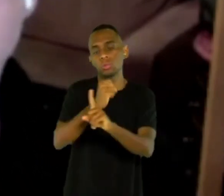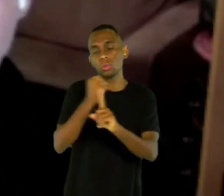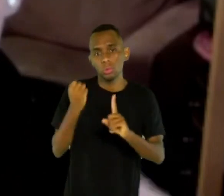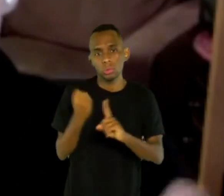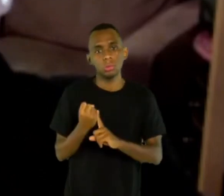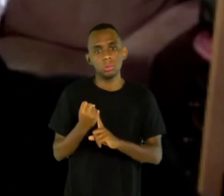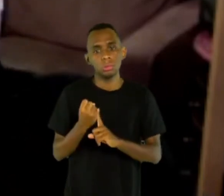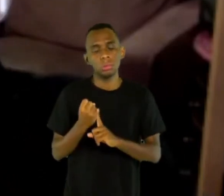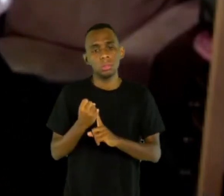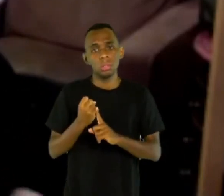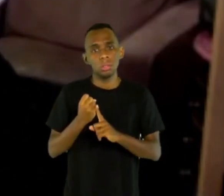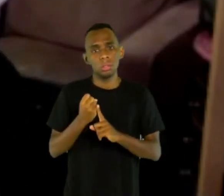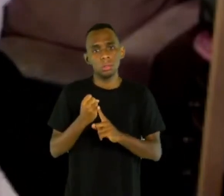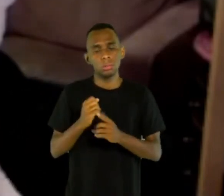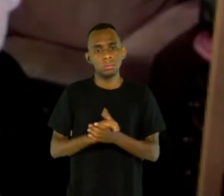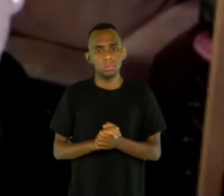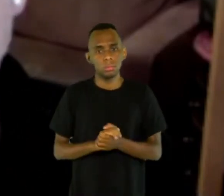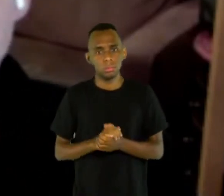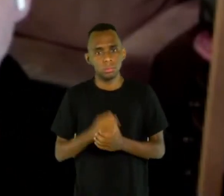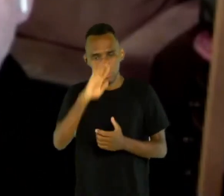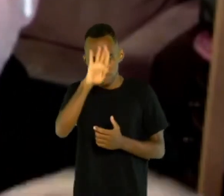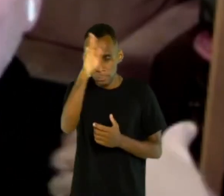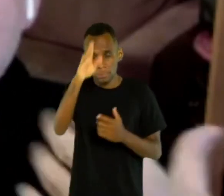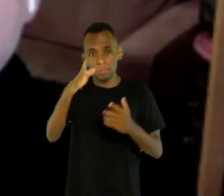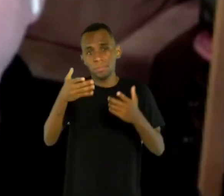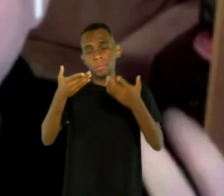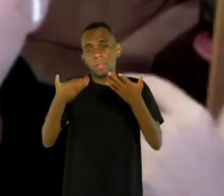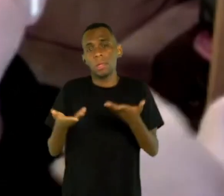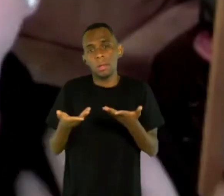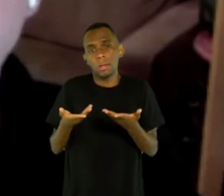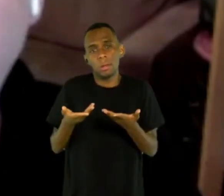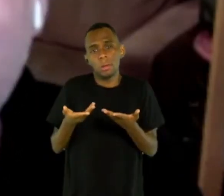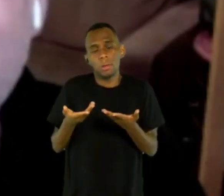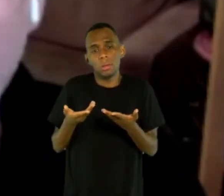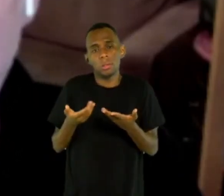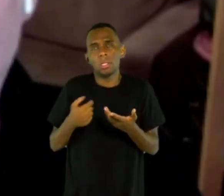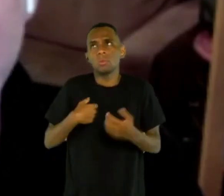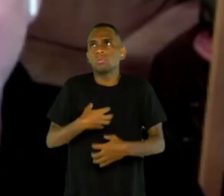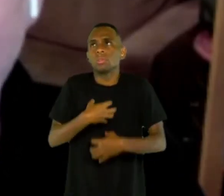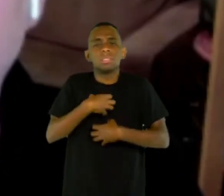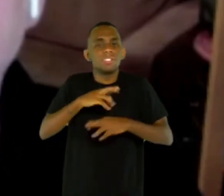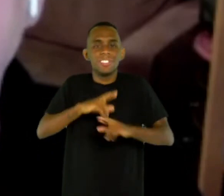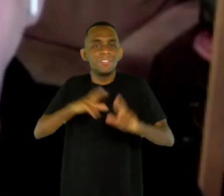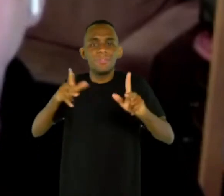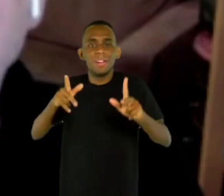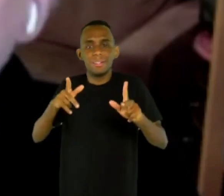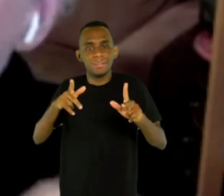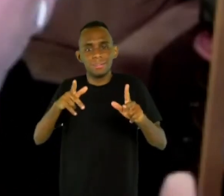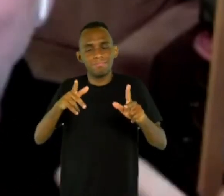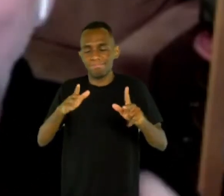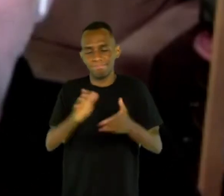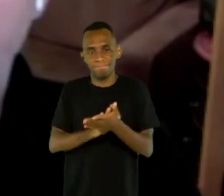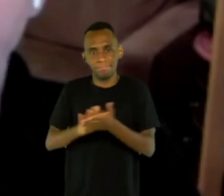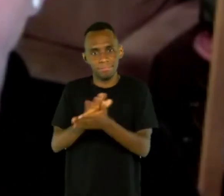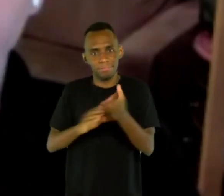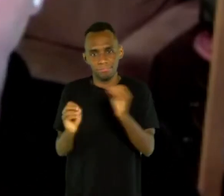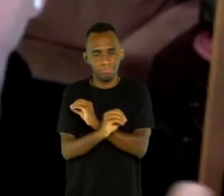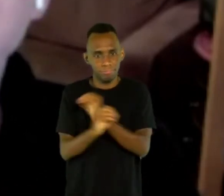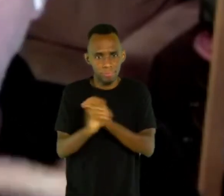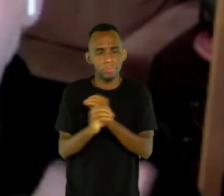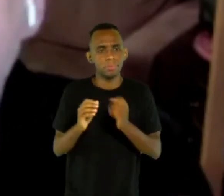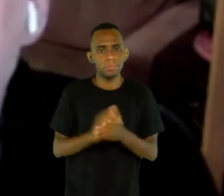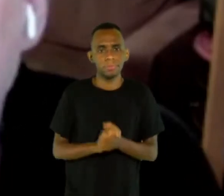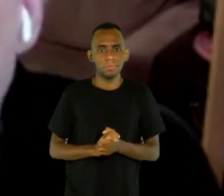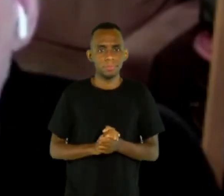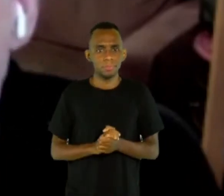mesmo lugar que eu morava e era como eu. Eu não sentia nenhuma diferença entre nós, entendeu? Quando eu me dei conta de